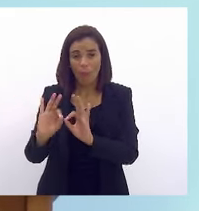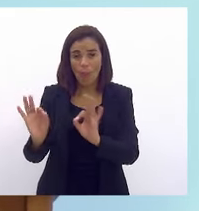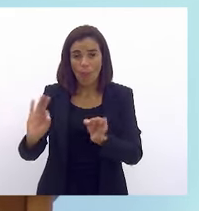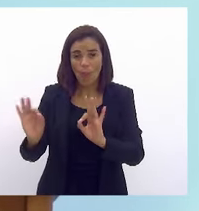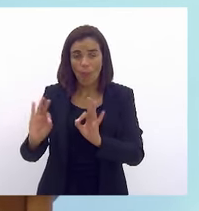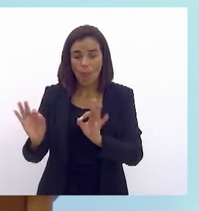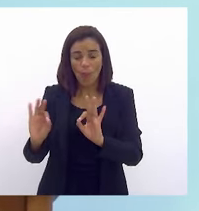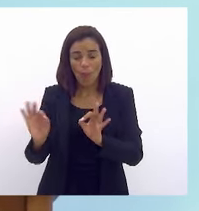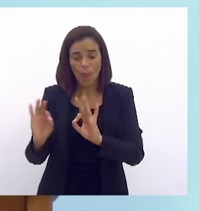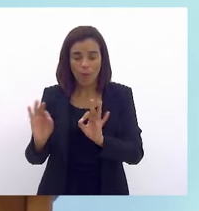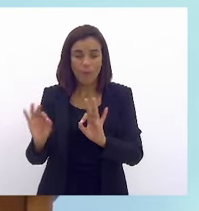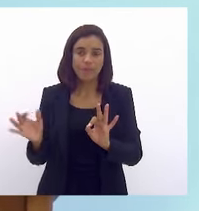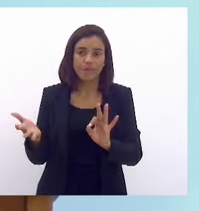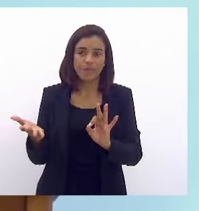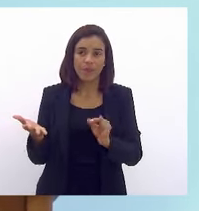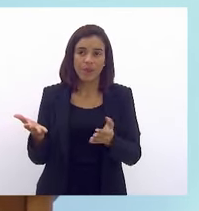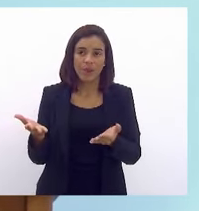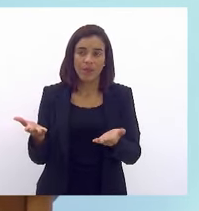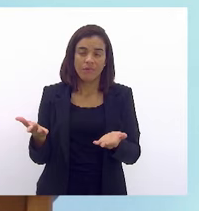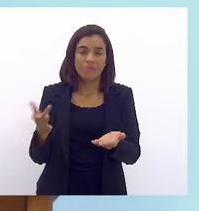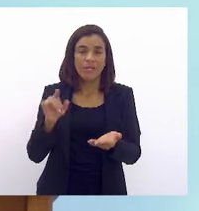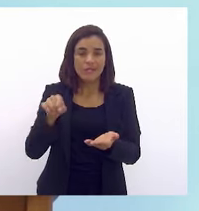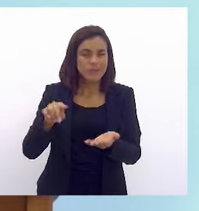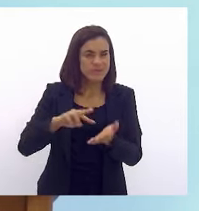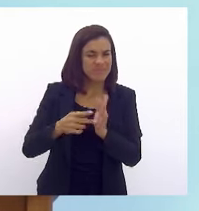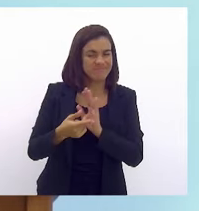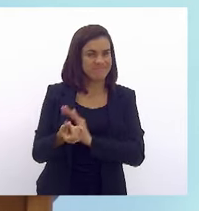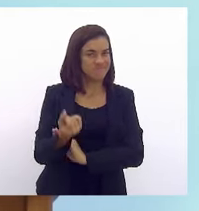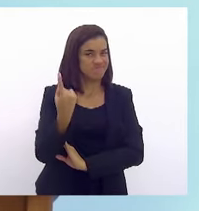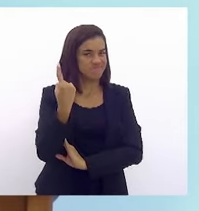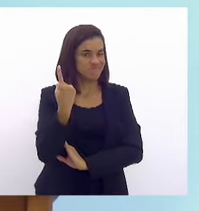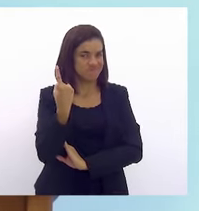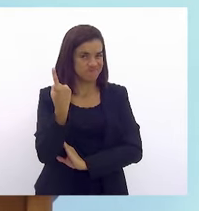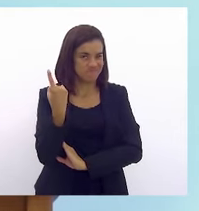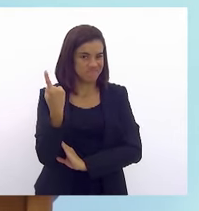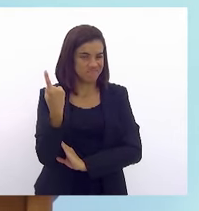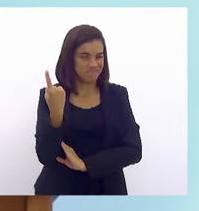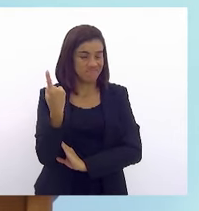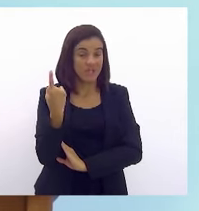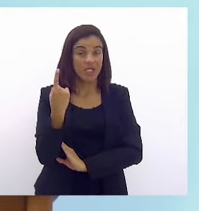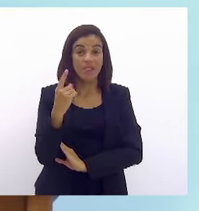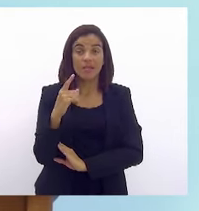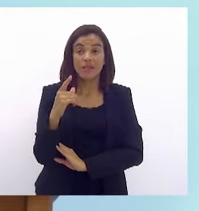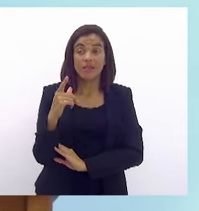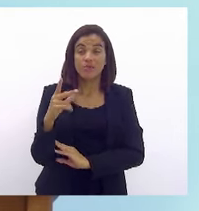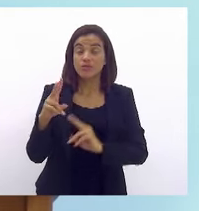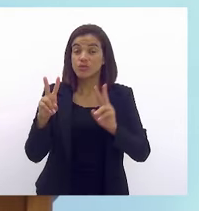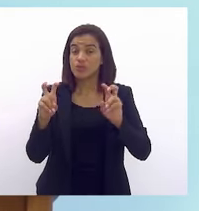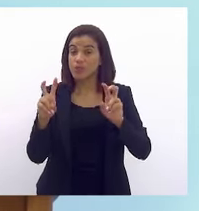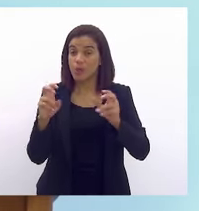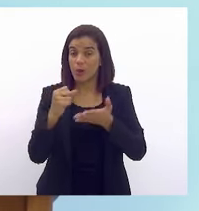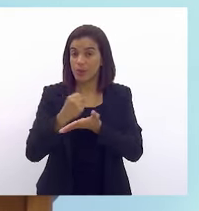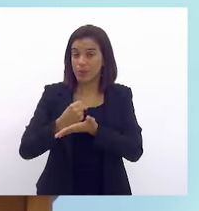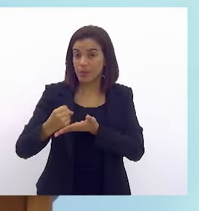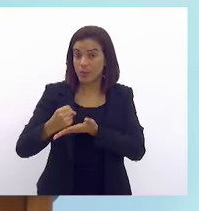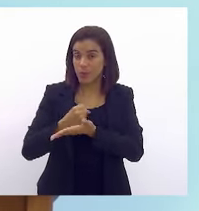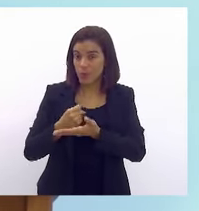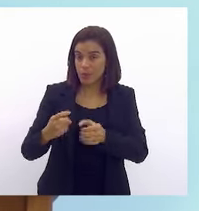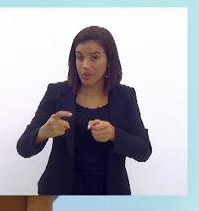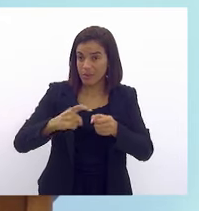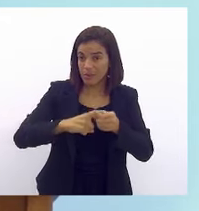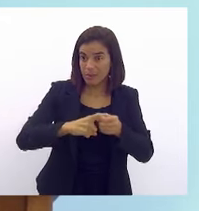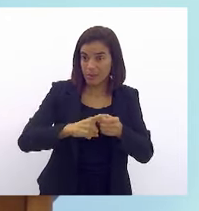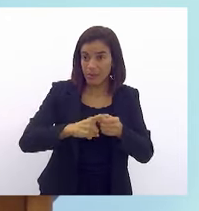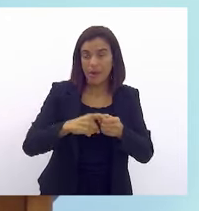uma coisa que é, no mínimo, esquisitinha. Tá? Quanto ao contrato, ao convênio,